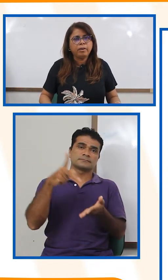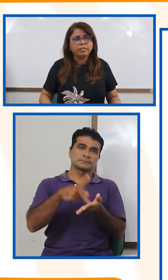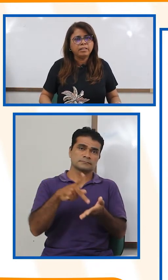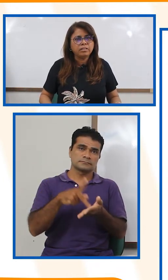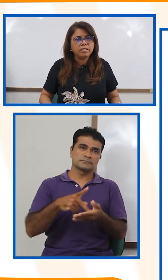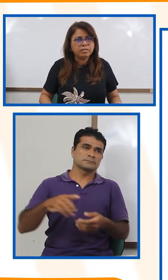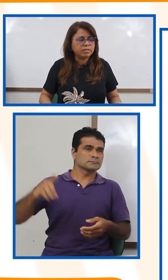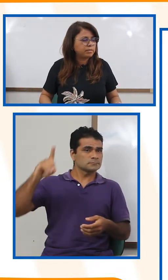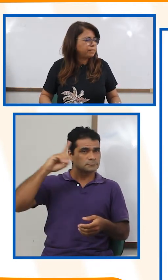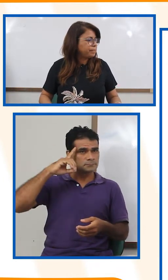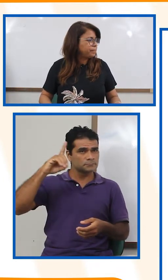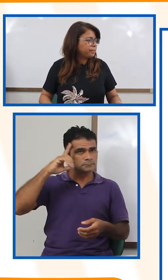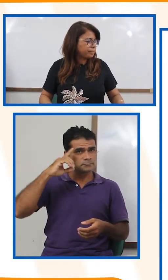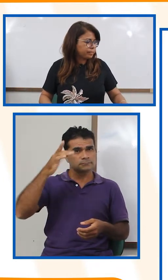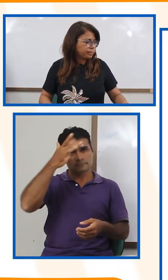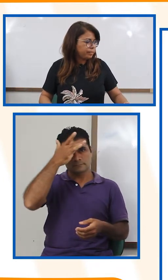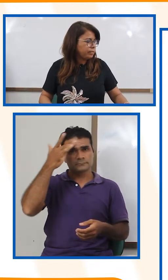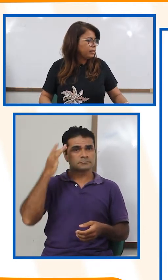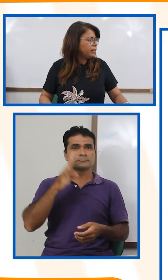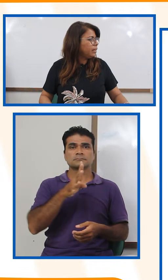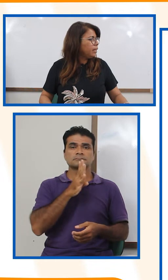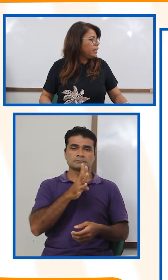É importante isso.